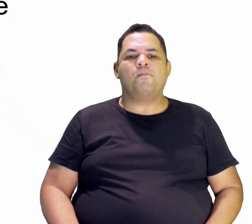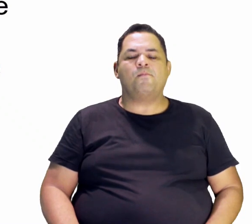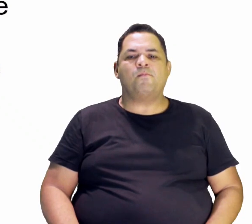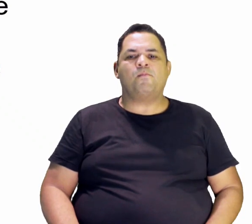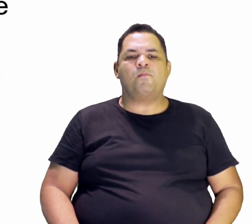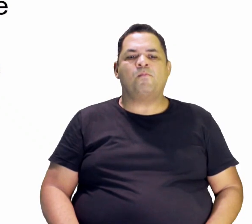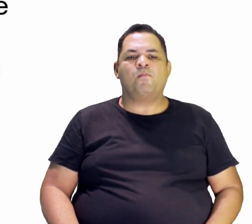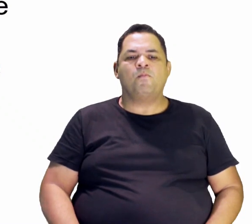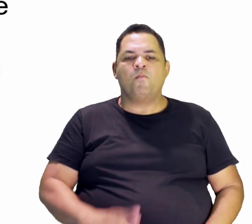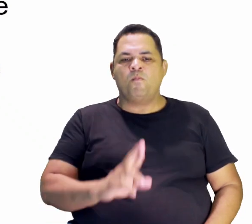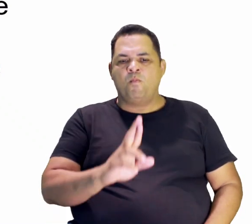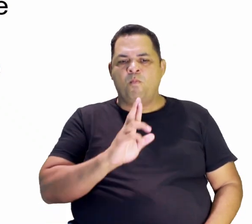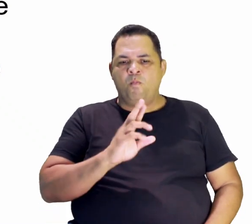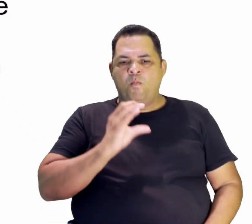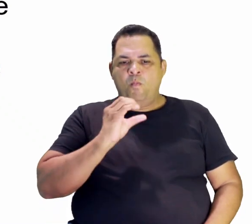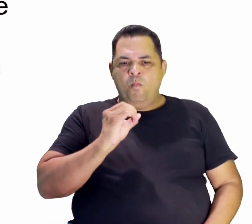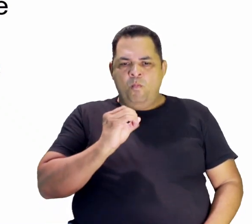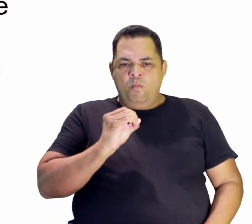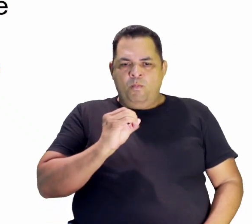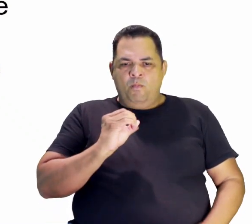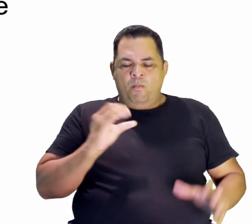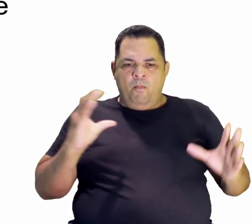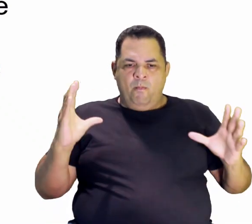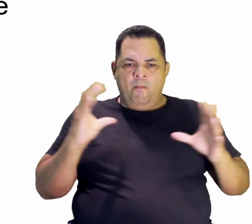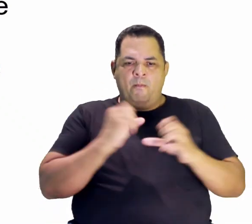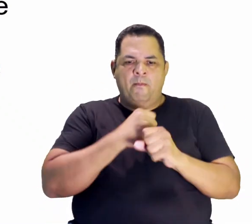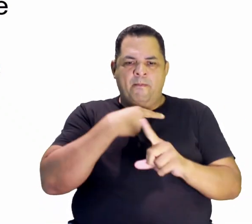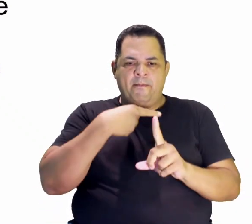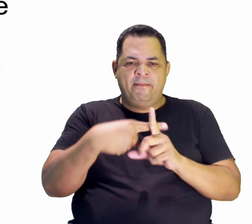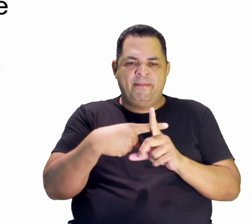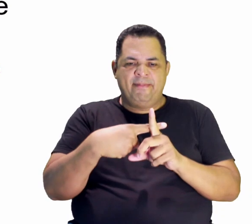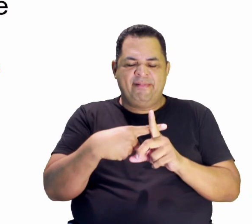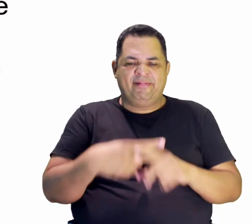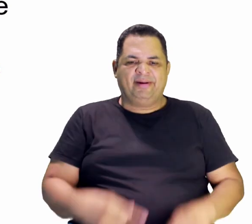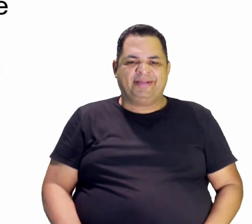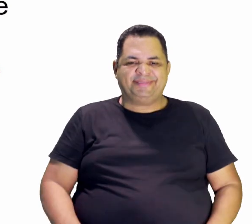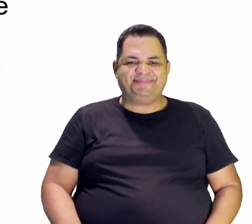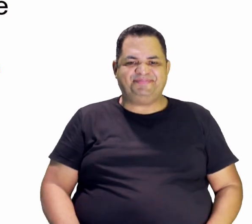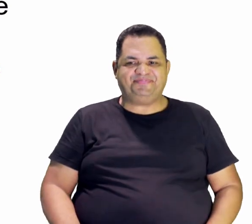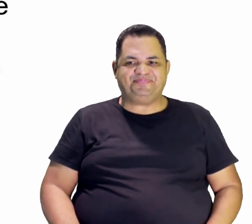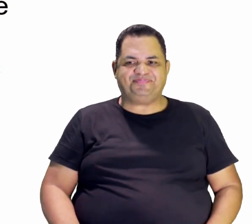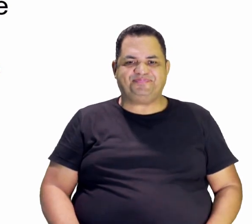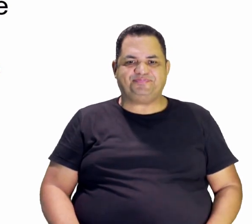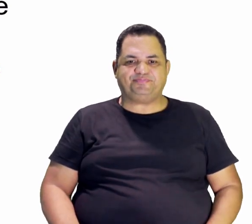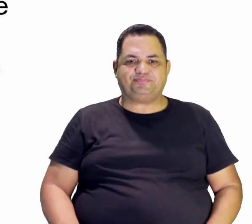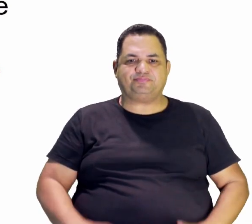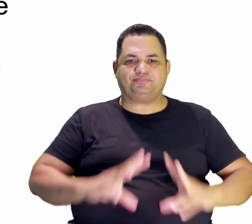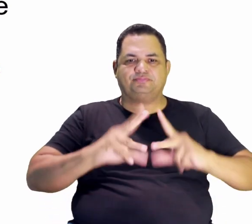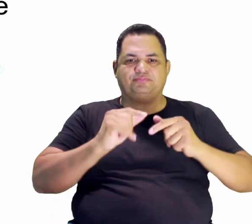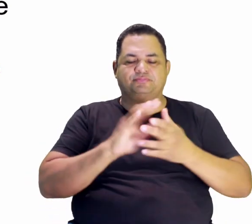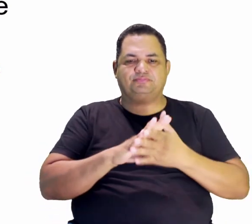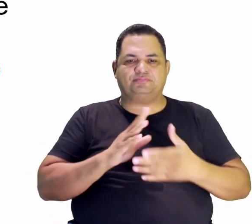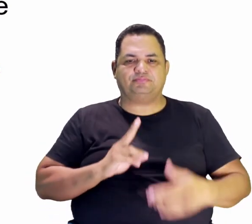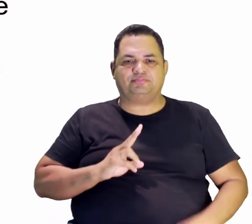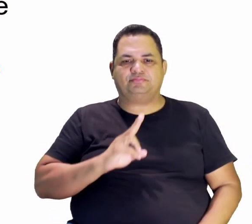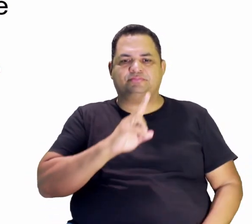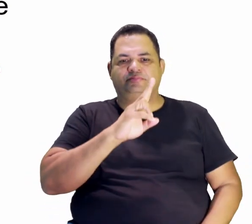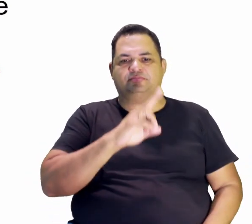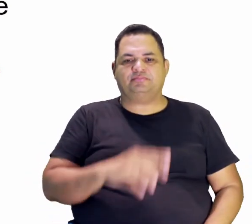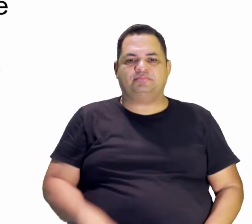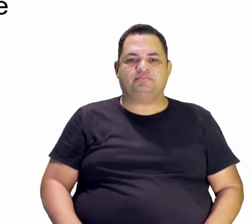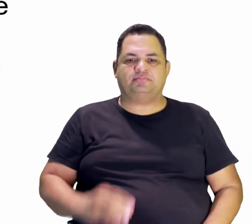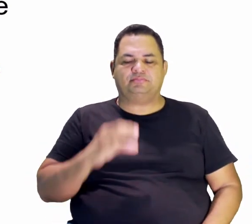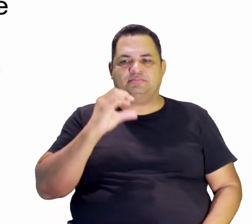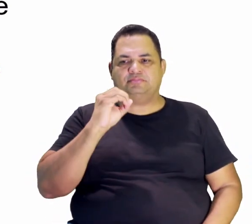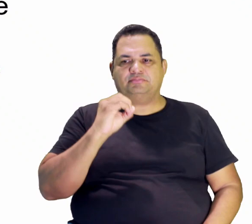Então, a resultante é igual a zero, a somatória, essa letra aqui em matemática é o somatório de todas as forças, são